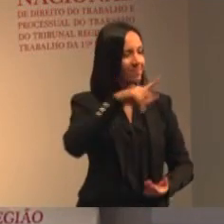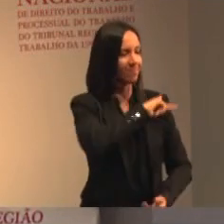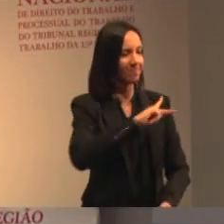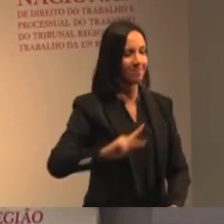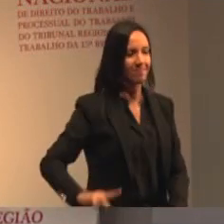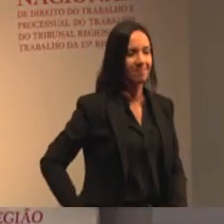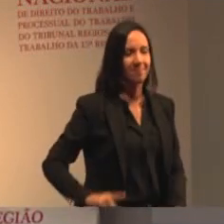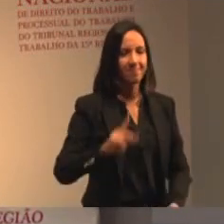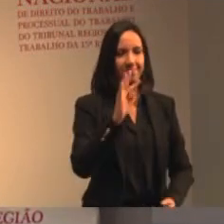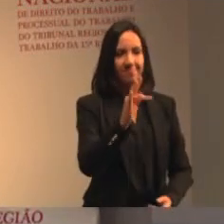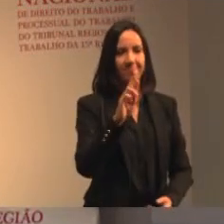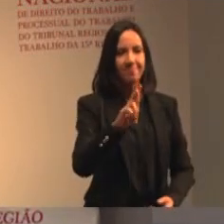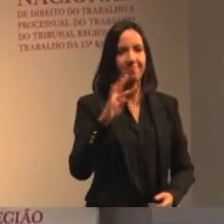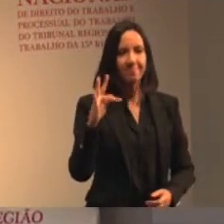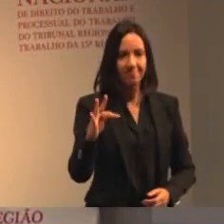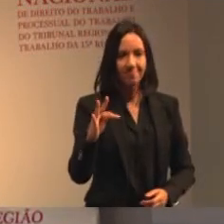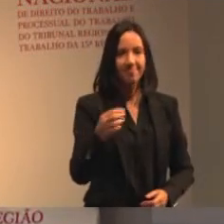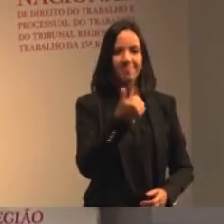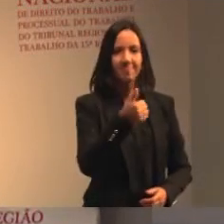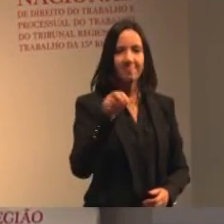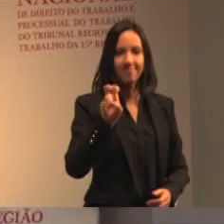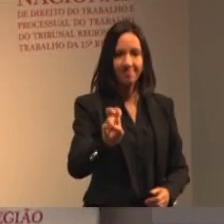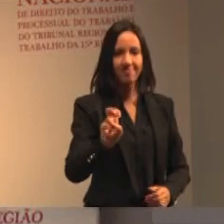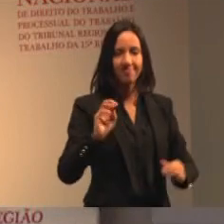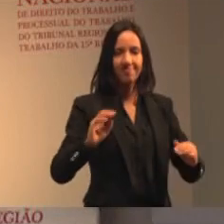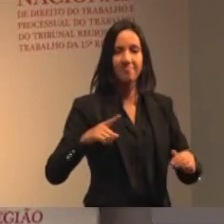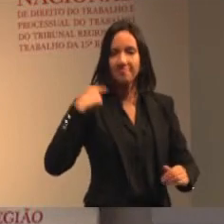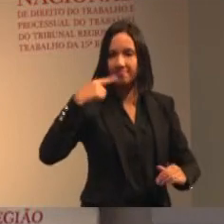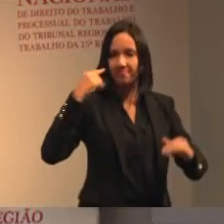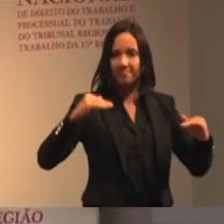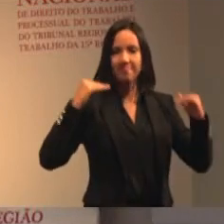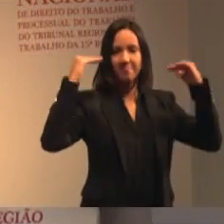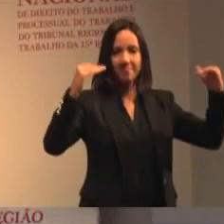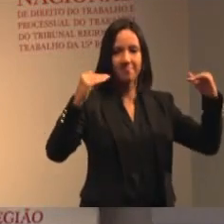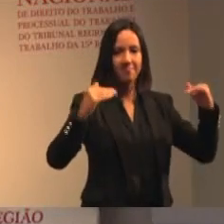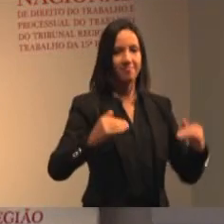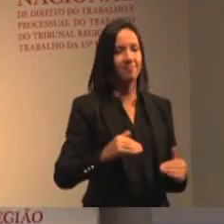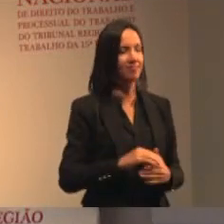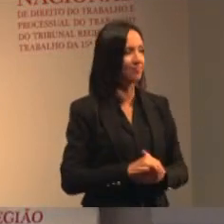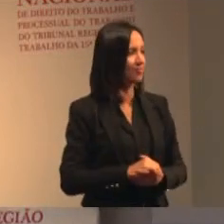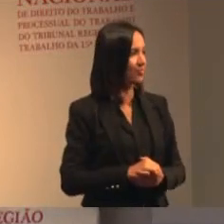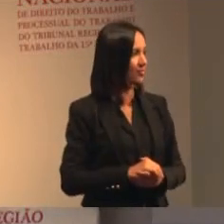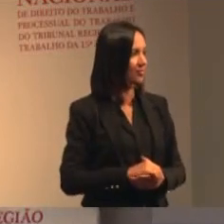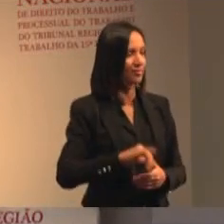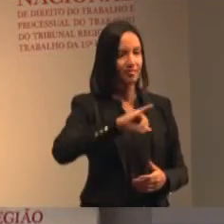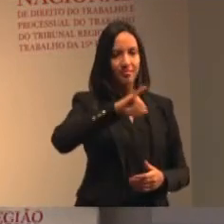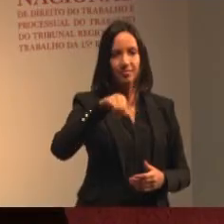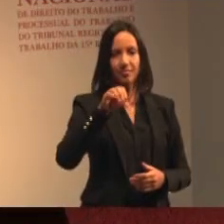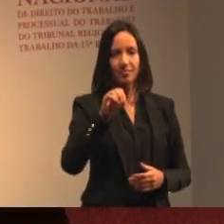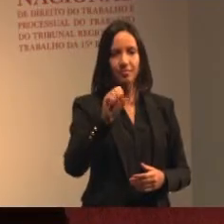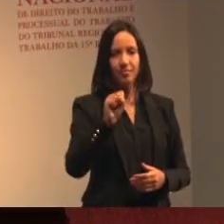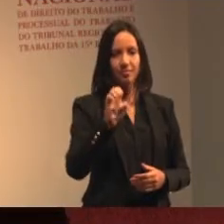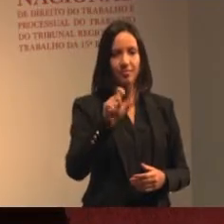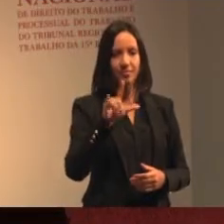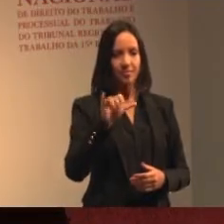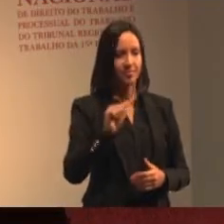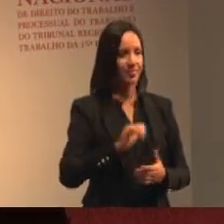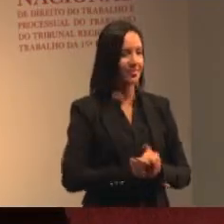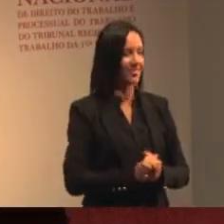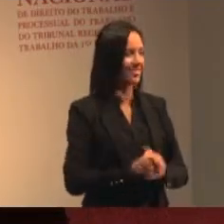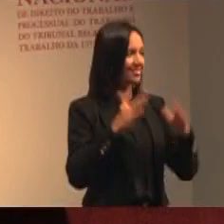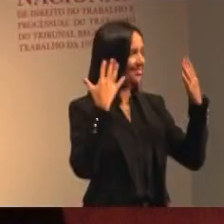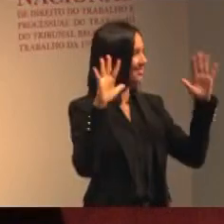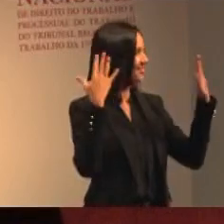Presidente do TRT da 15ª Região, desembargadora Gisela Rodrigues Magalhães de Araújo e Moraes.